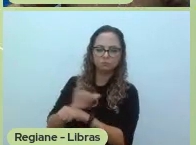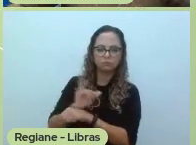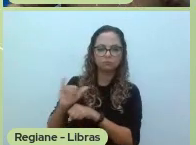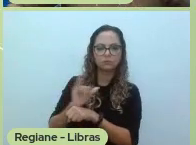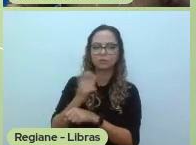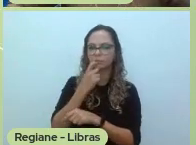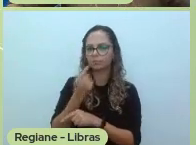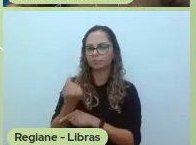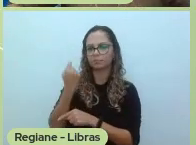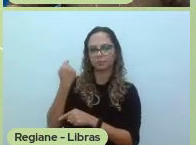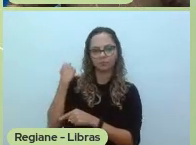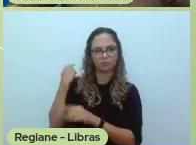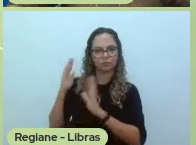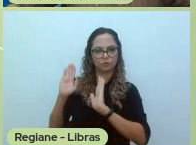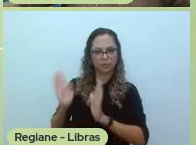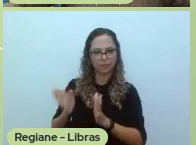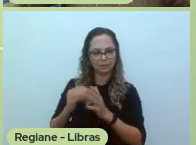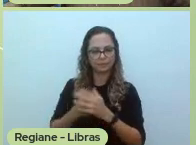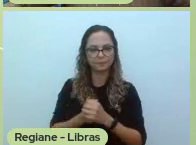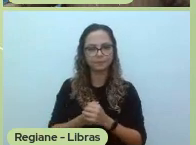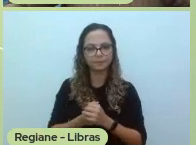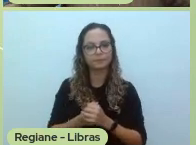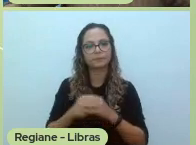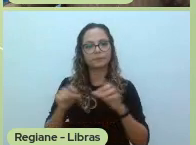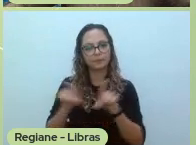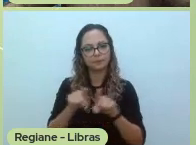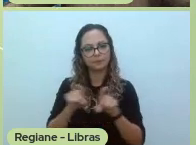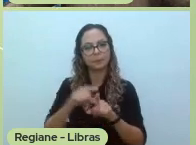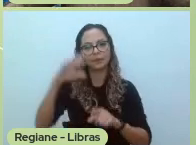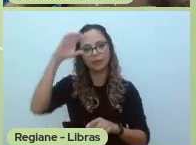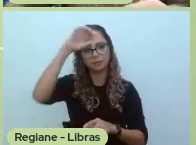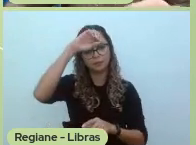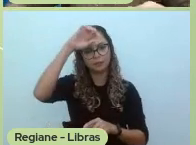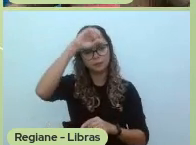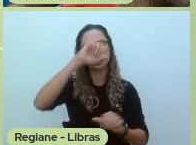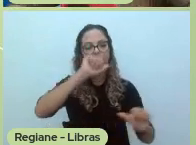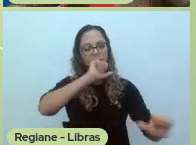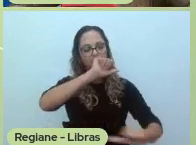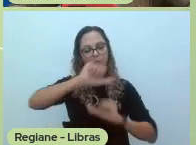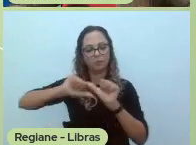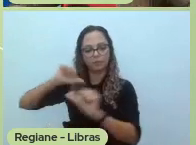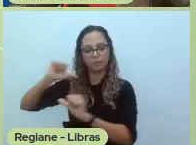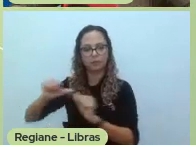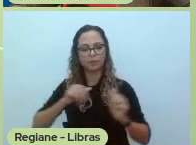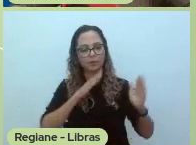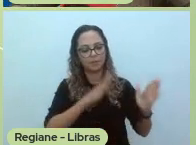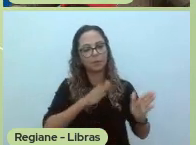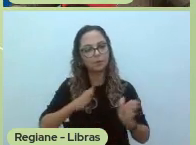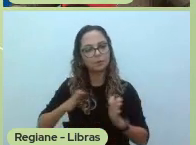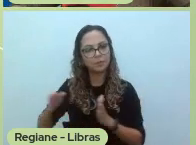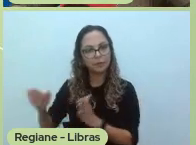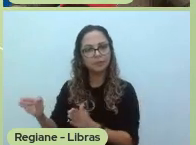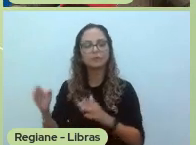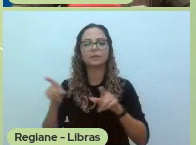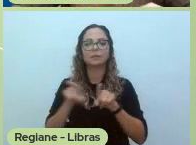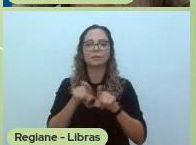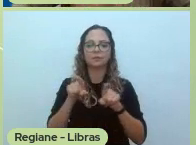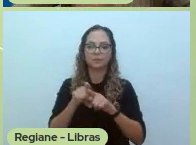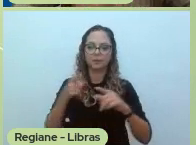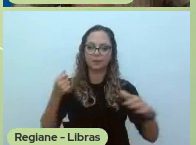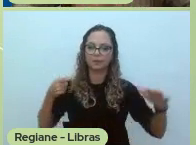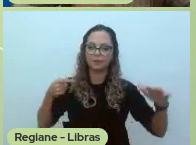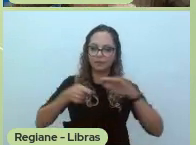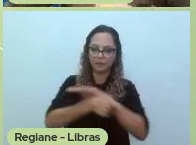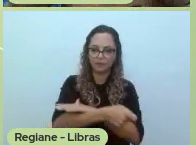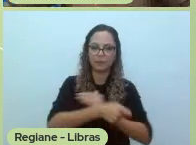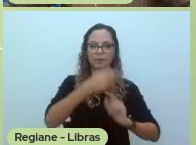recentes. Algumas delas nos trouxeram aprendizados para mudança de processos, até investimento em tecnologia, para a gente viabilizar a colocação que estava